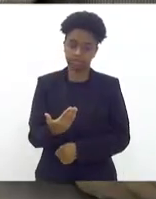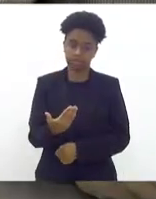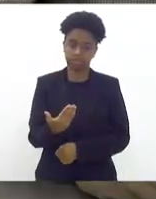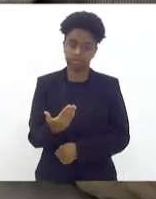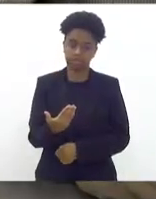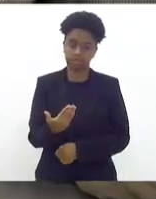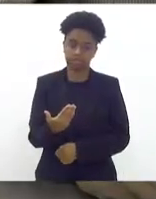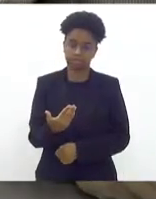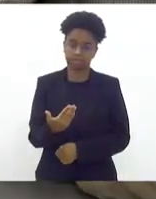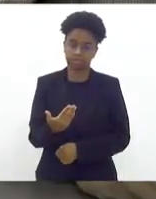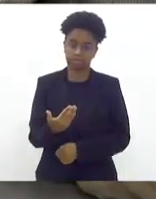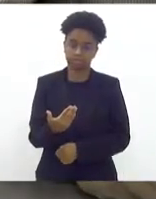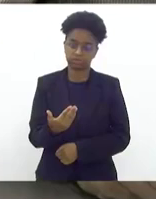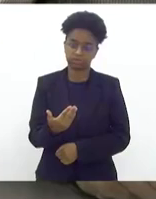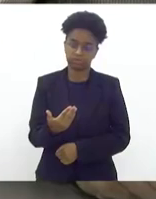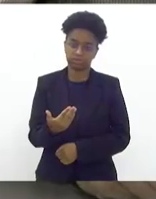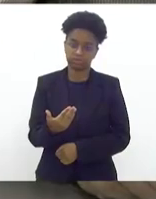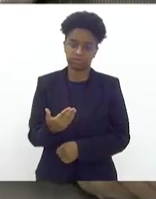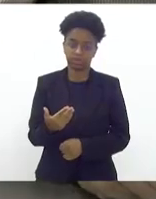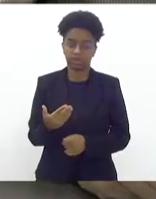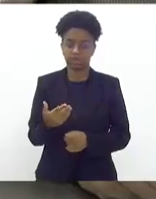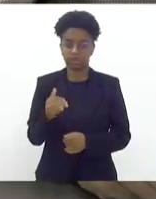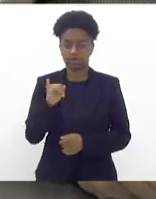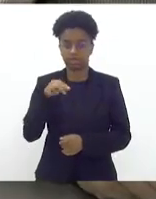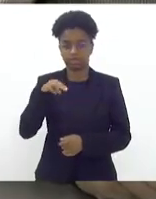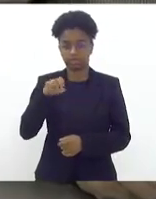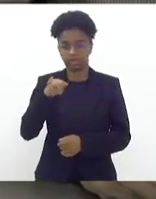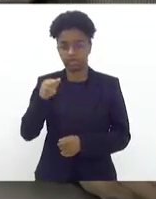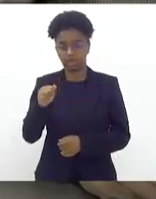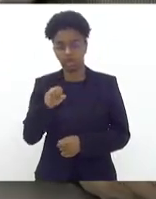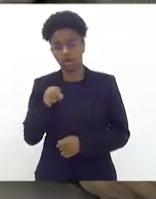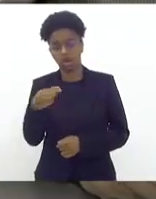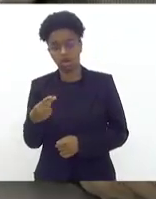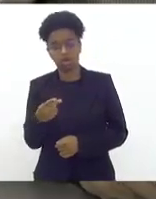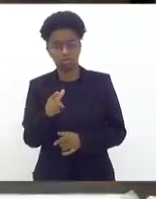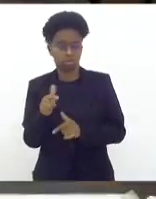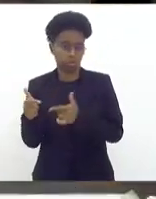uma baixa para o INEA ou para o Jardim Botânico, onde couber.